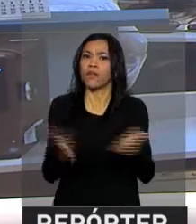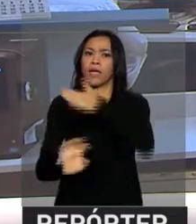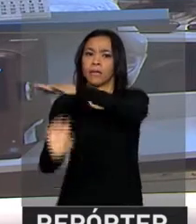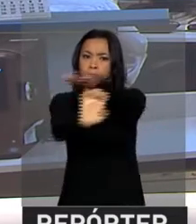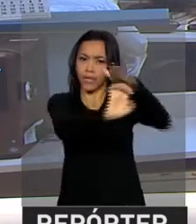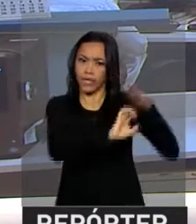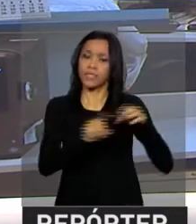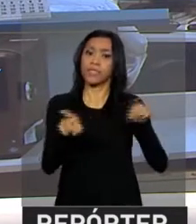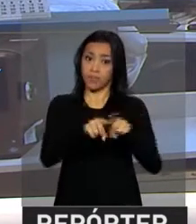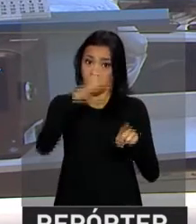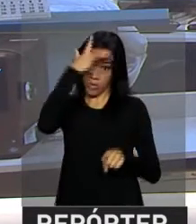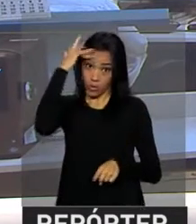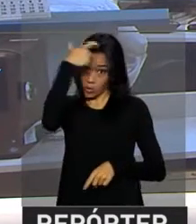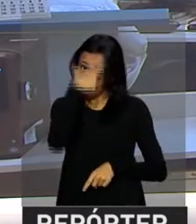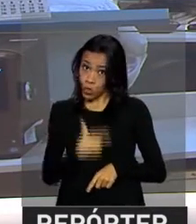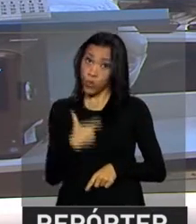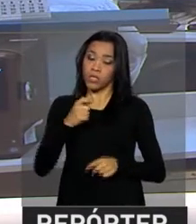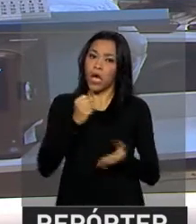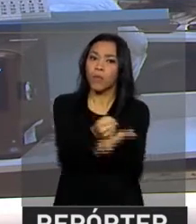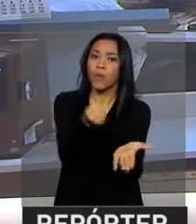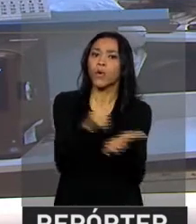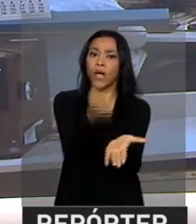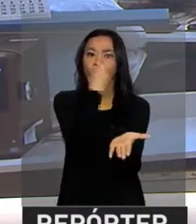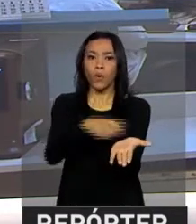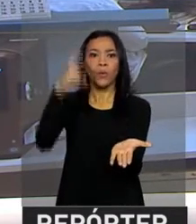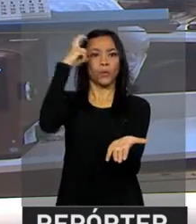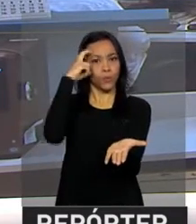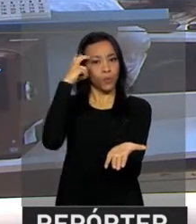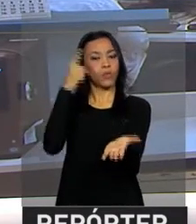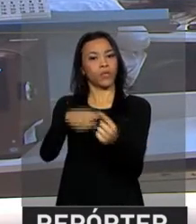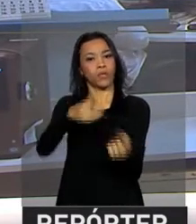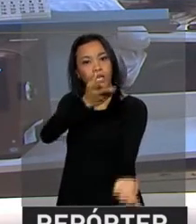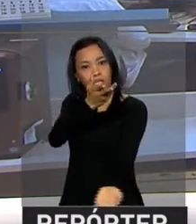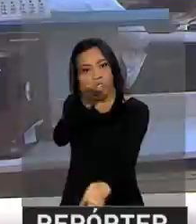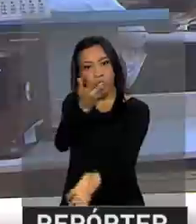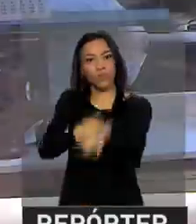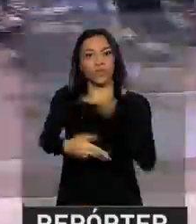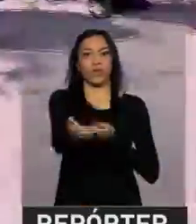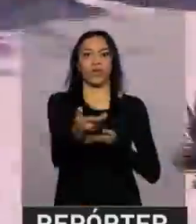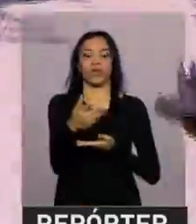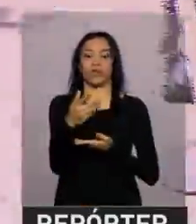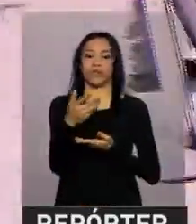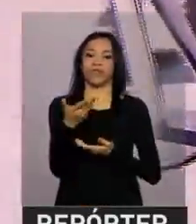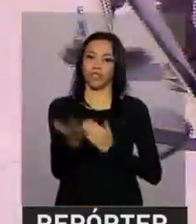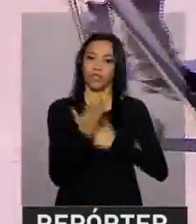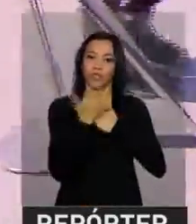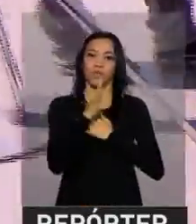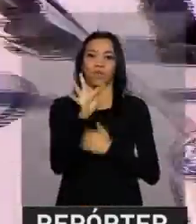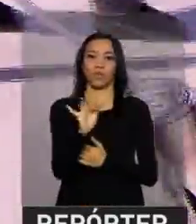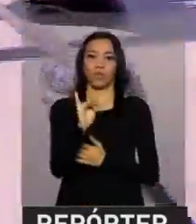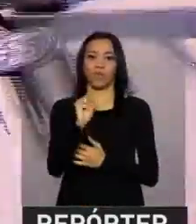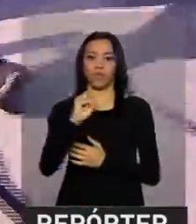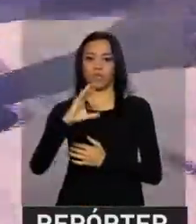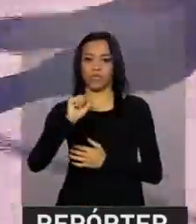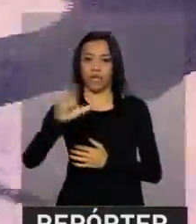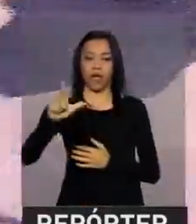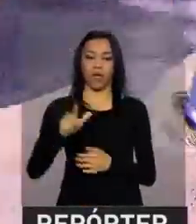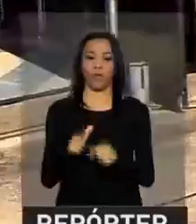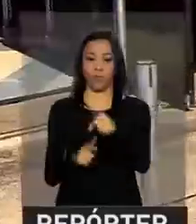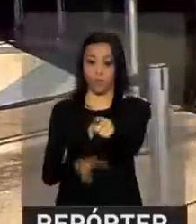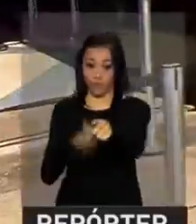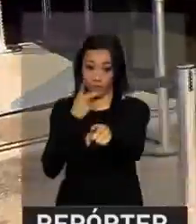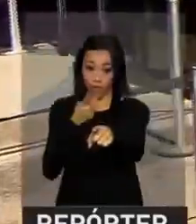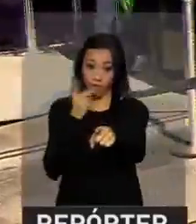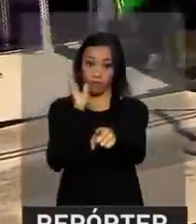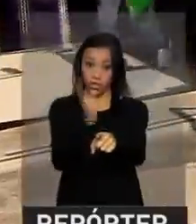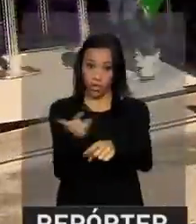a apoiarem projetos culturais em troca de benefícios fiscais. No primeiro dia da Operação Boca Livre, já